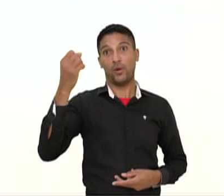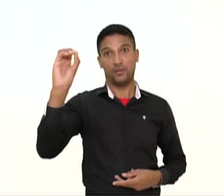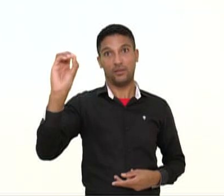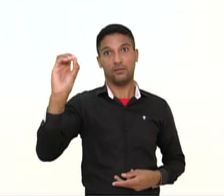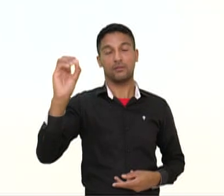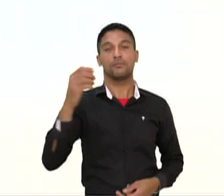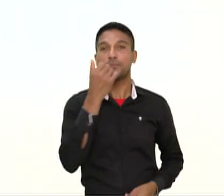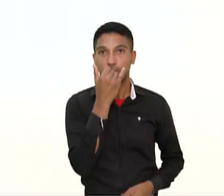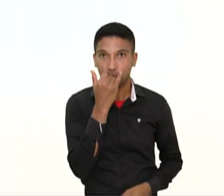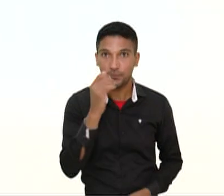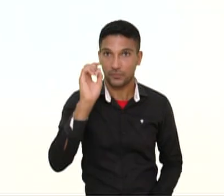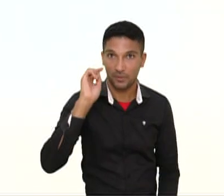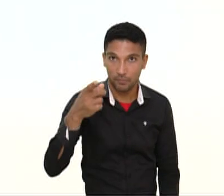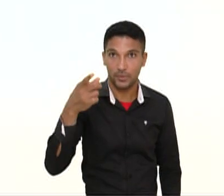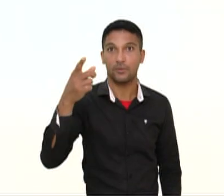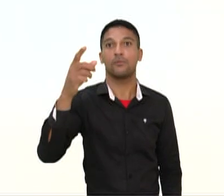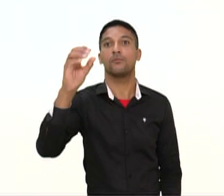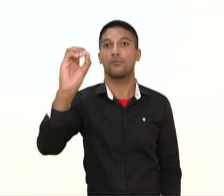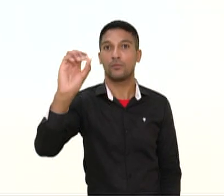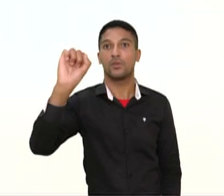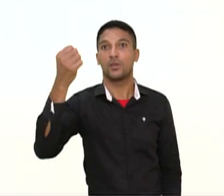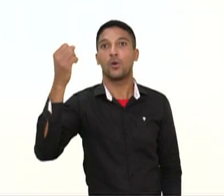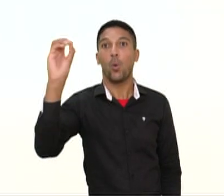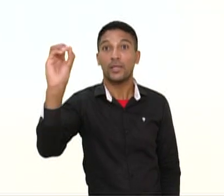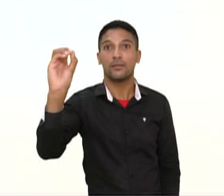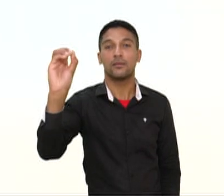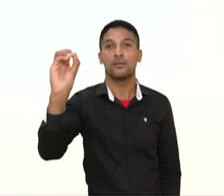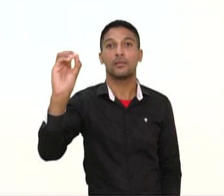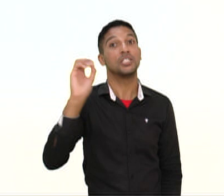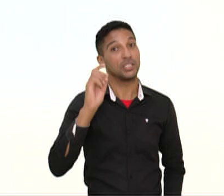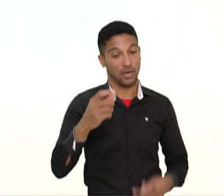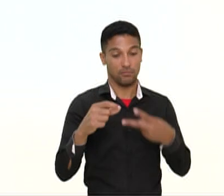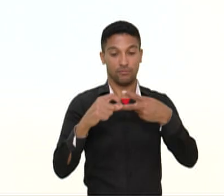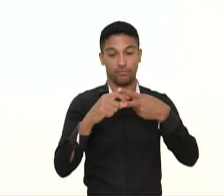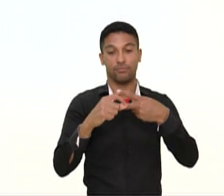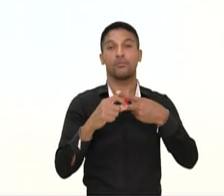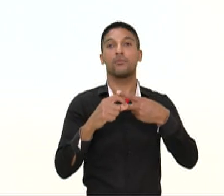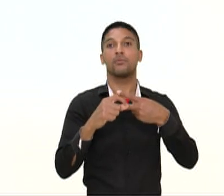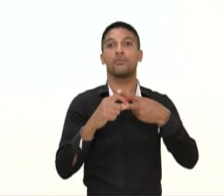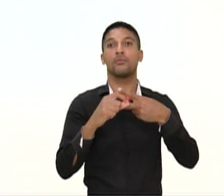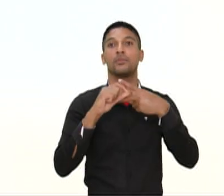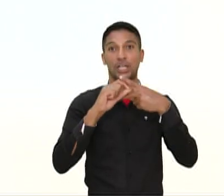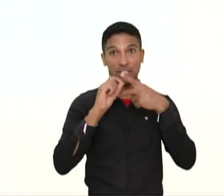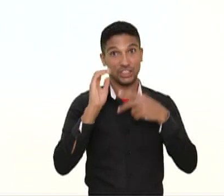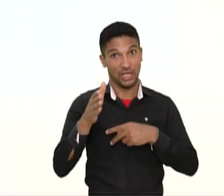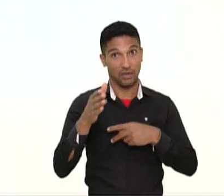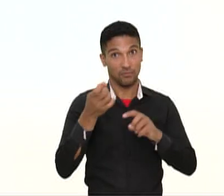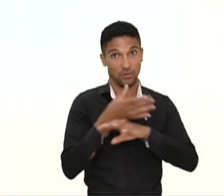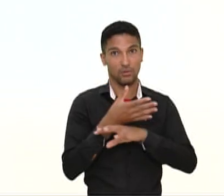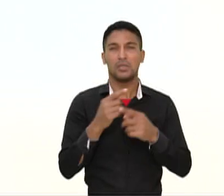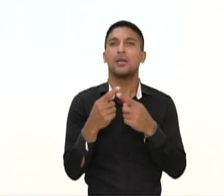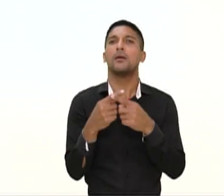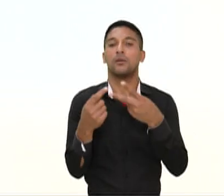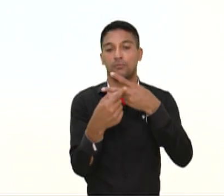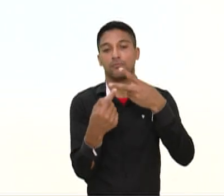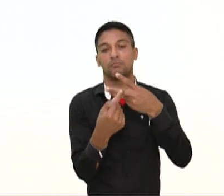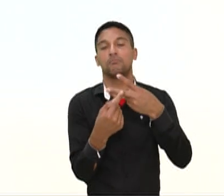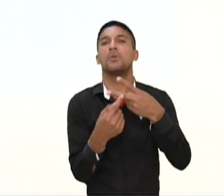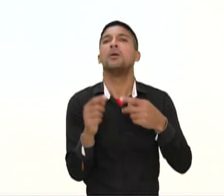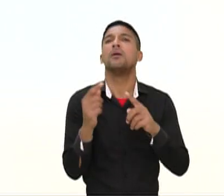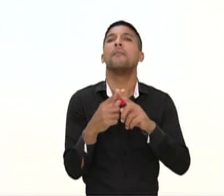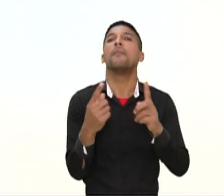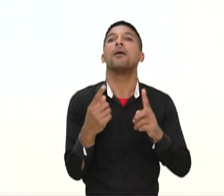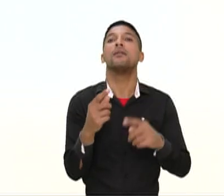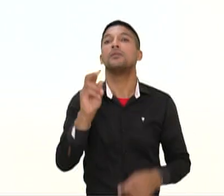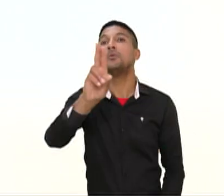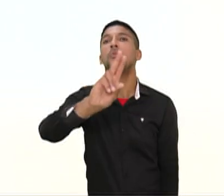nome desse polígono. Como é que você vai saber o nome? Você precisa saber qual é o número de lados, certo? Que nem aqui, ó.